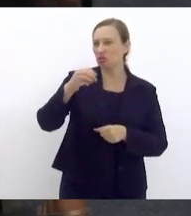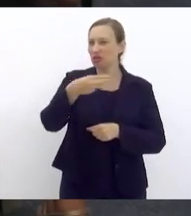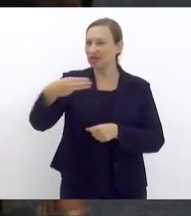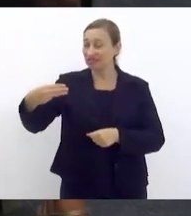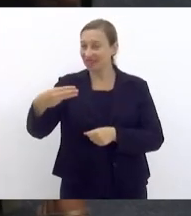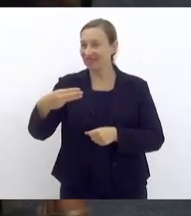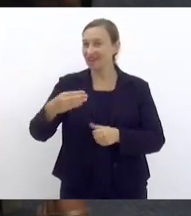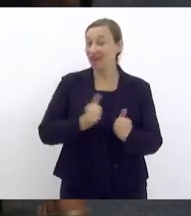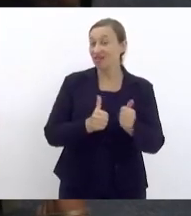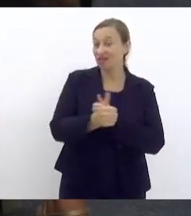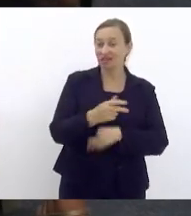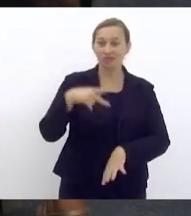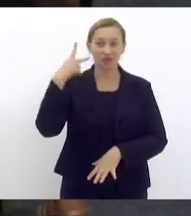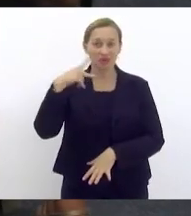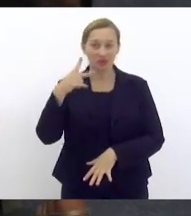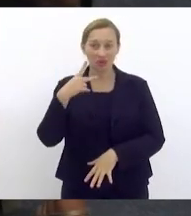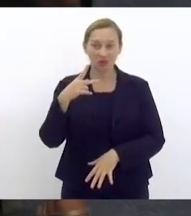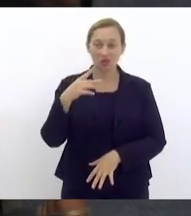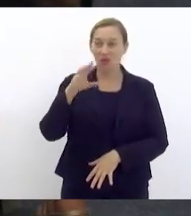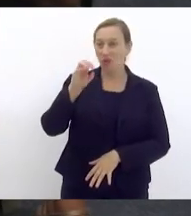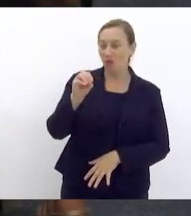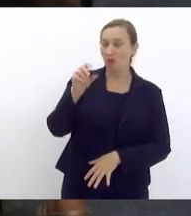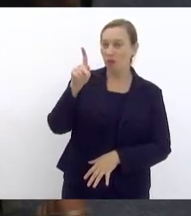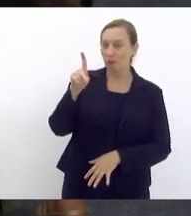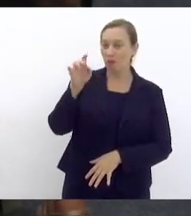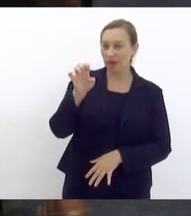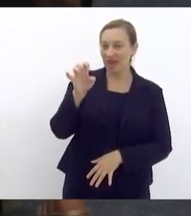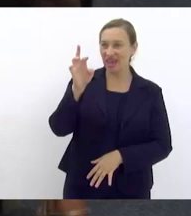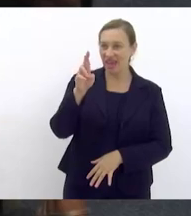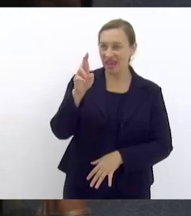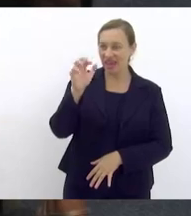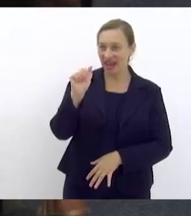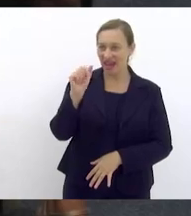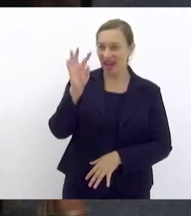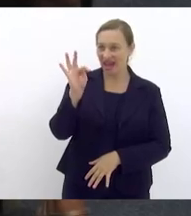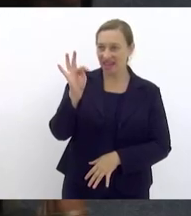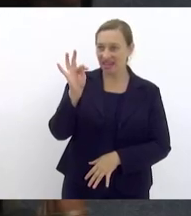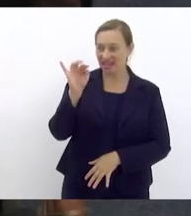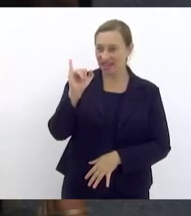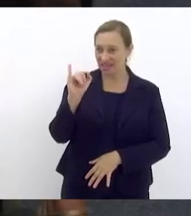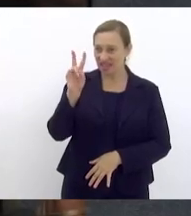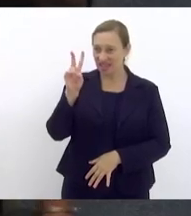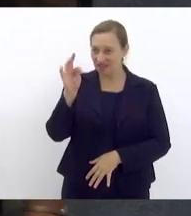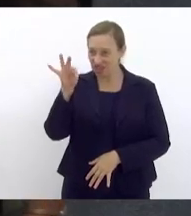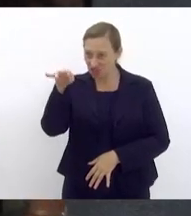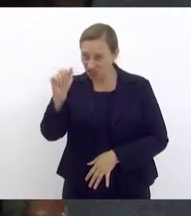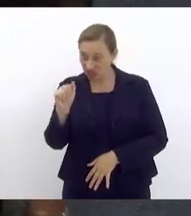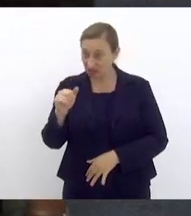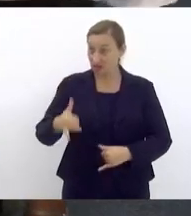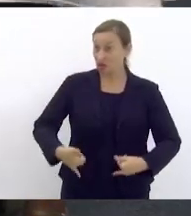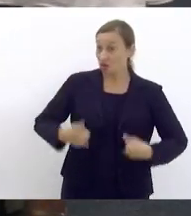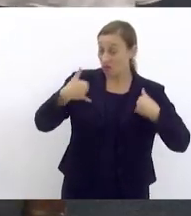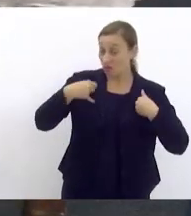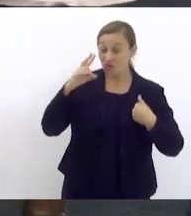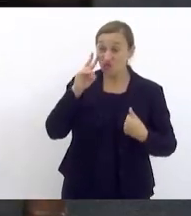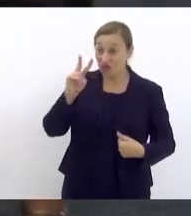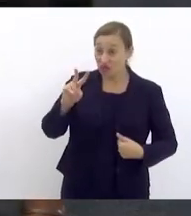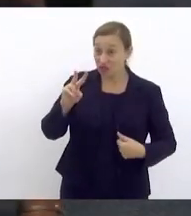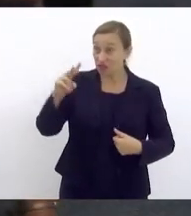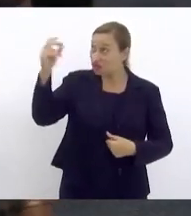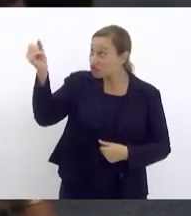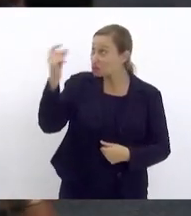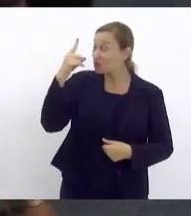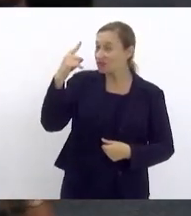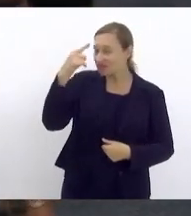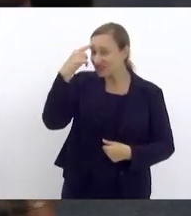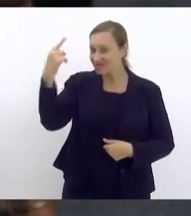parlamentar cooperativista e vejo com muito orgulho que prosperou a